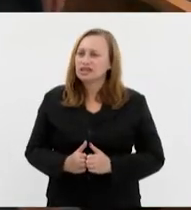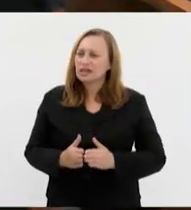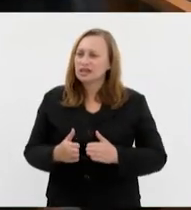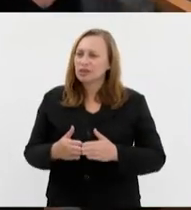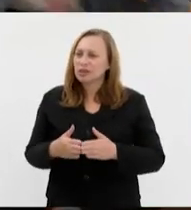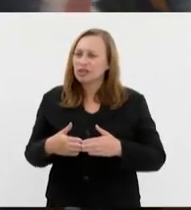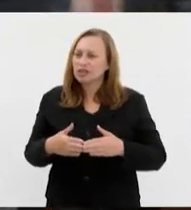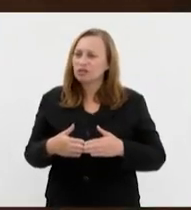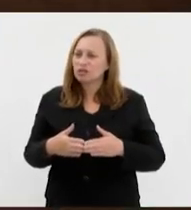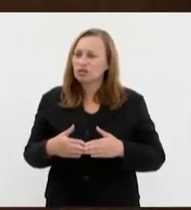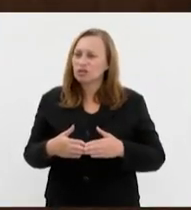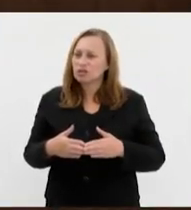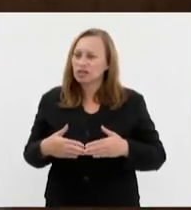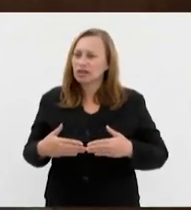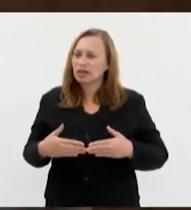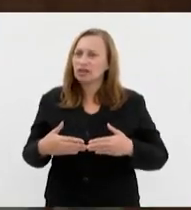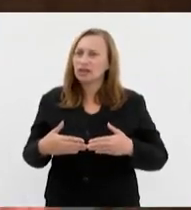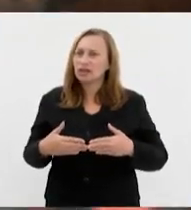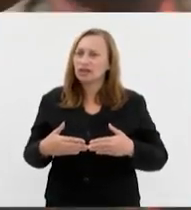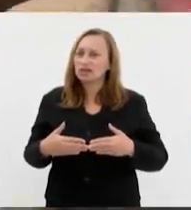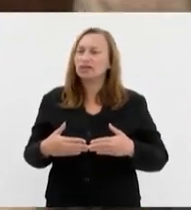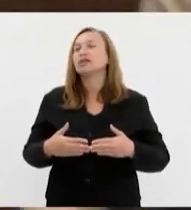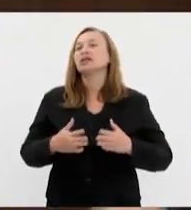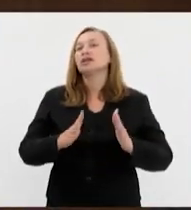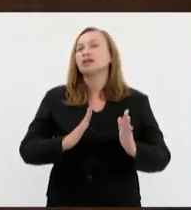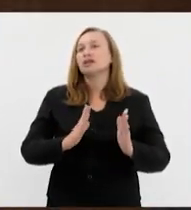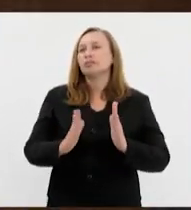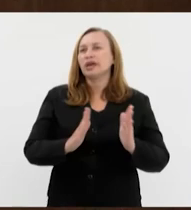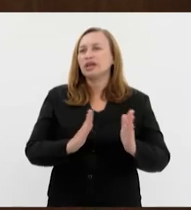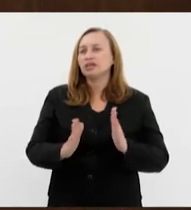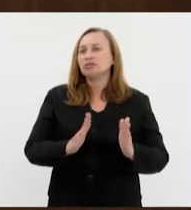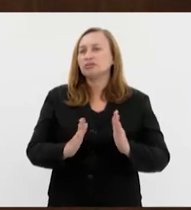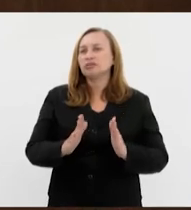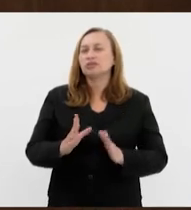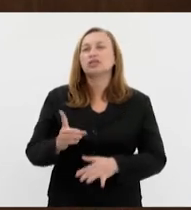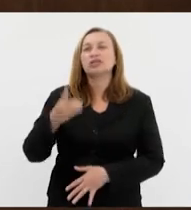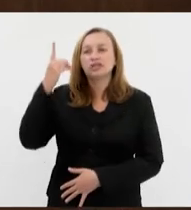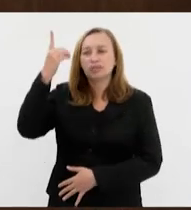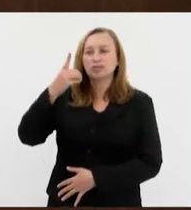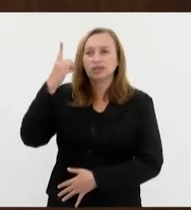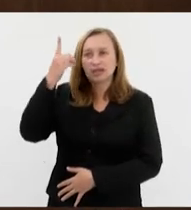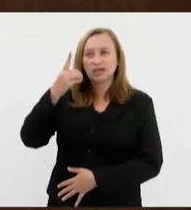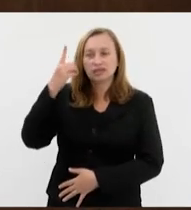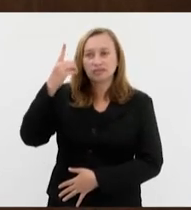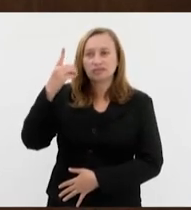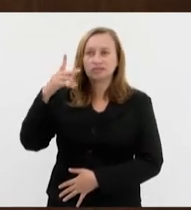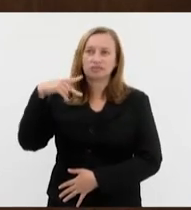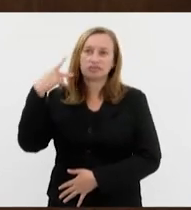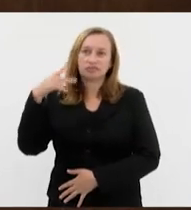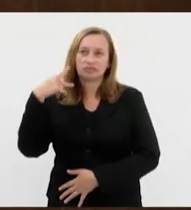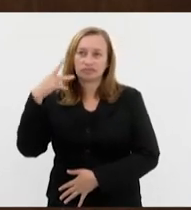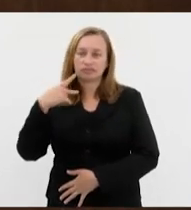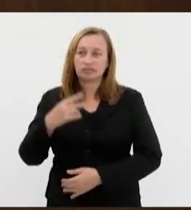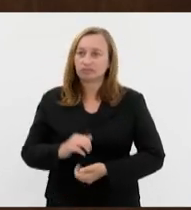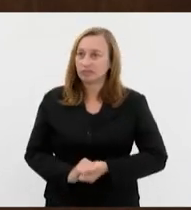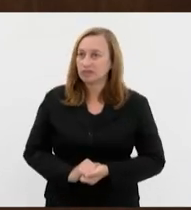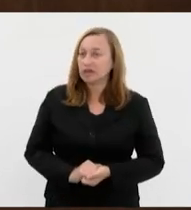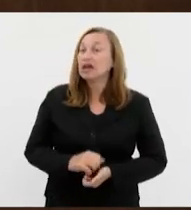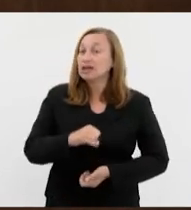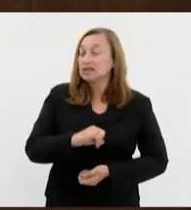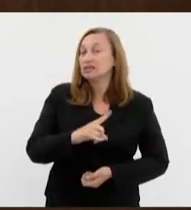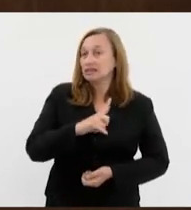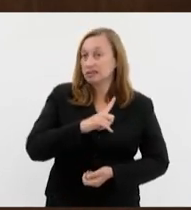paternidade das parlamentares. É uma incoerência. Se existe